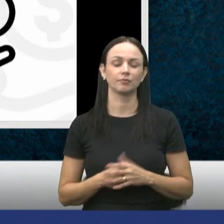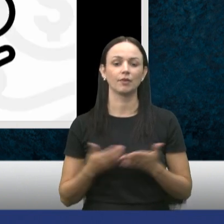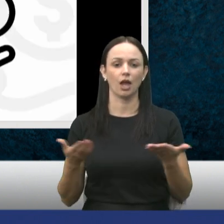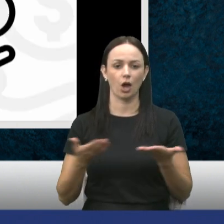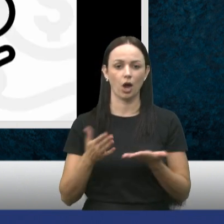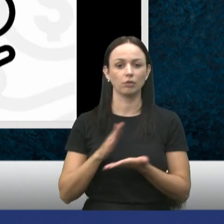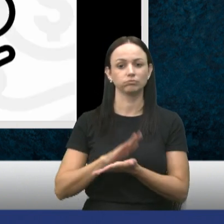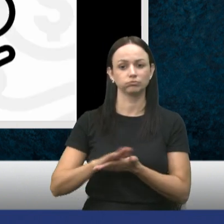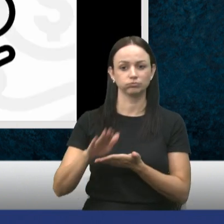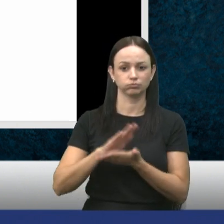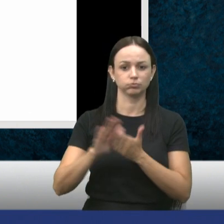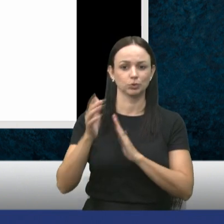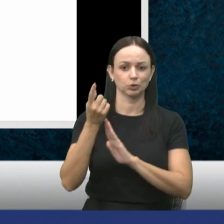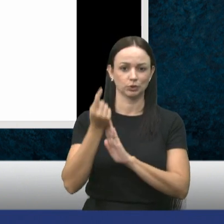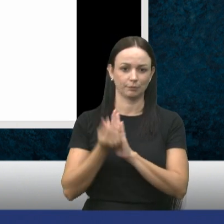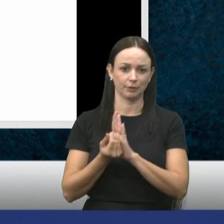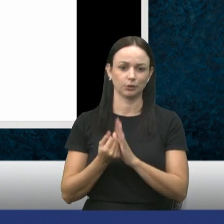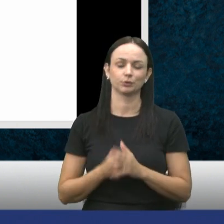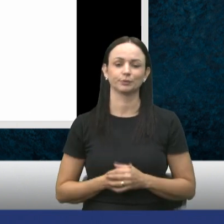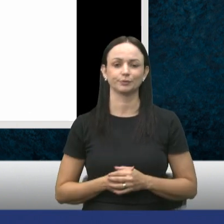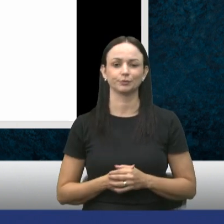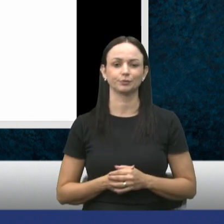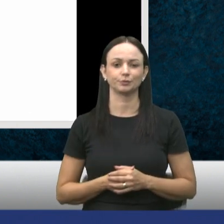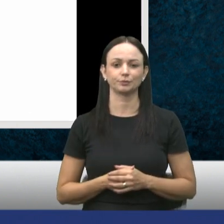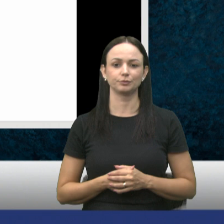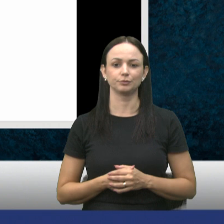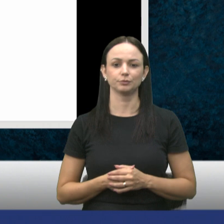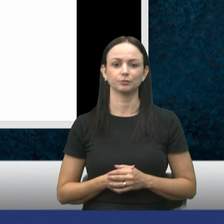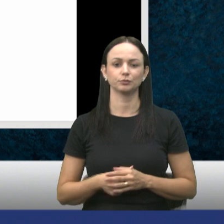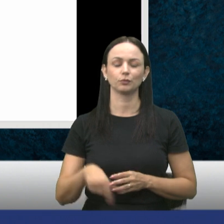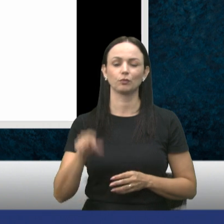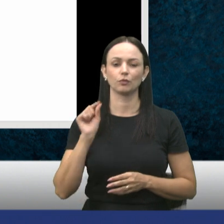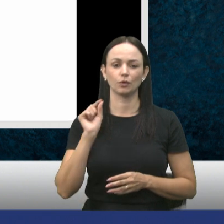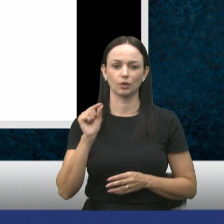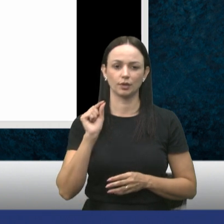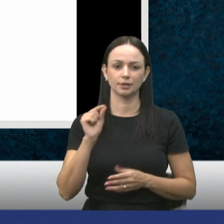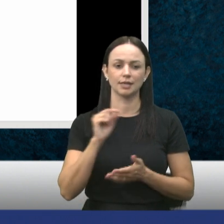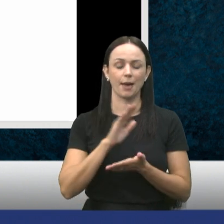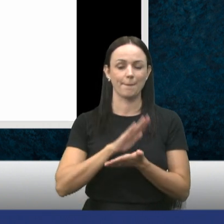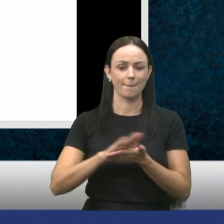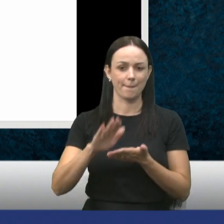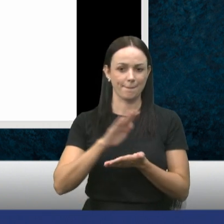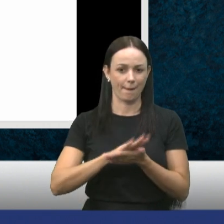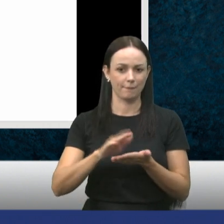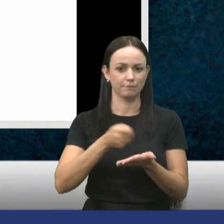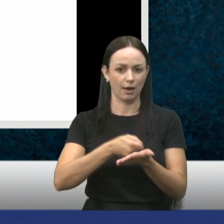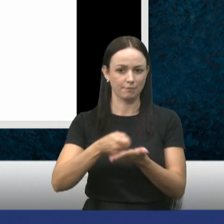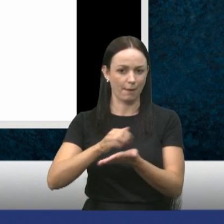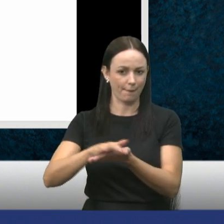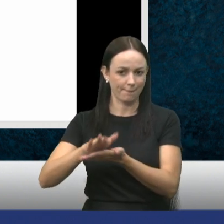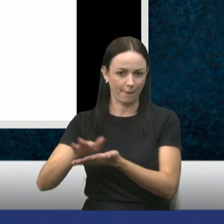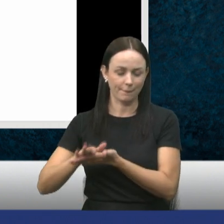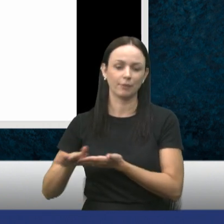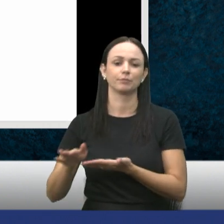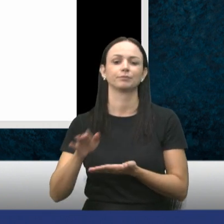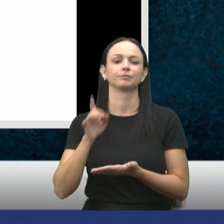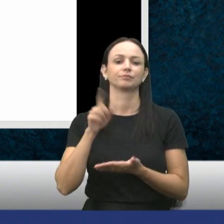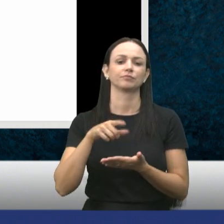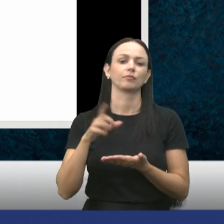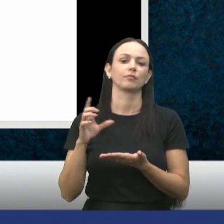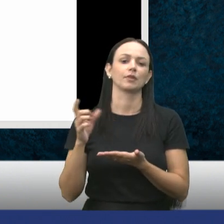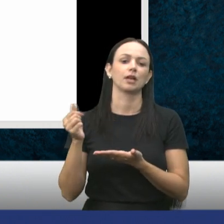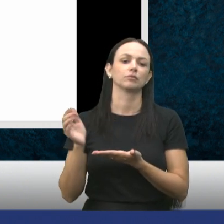Despesas orçamentárias. Em relação às despesas orçamentárias, a receita